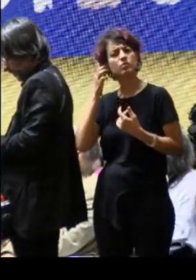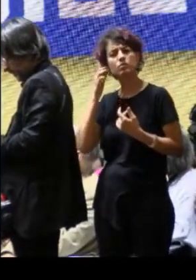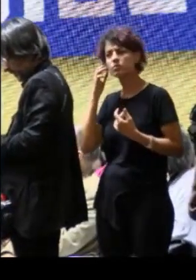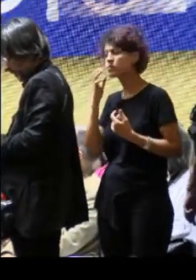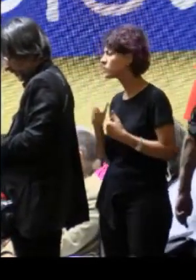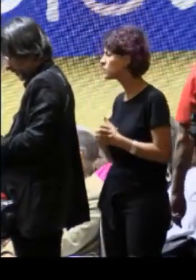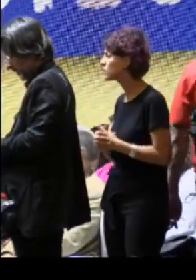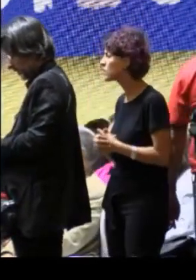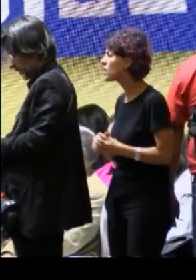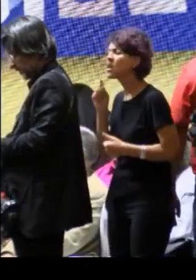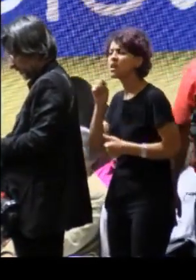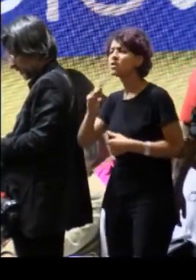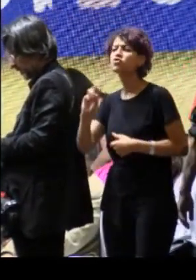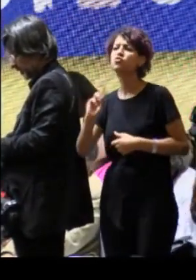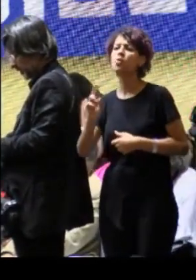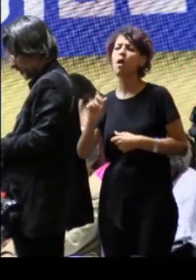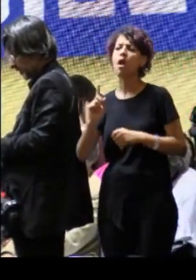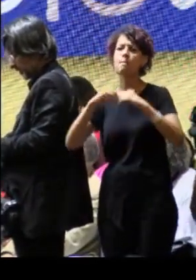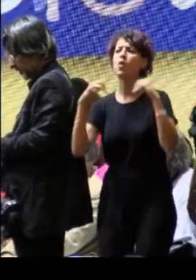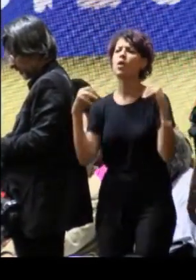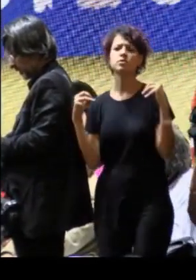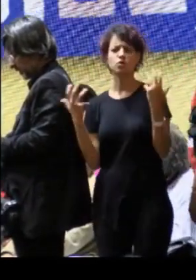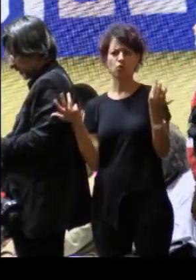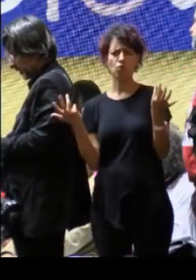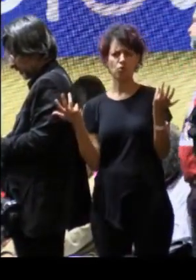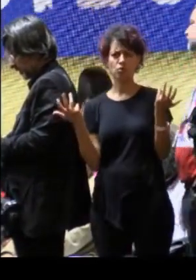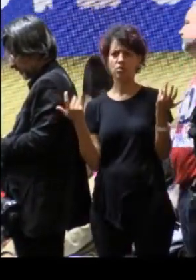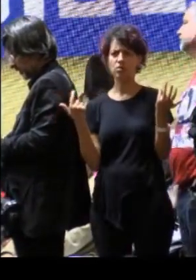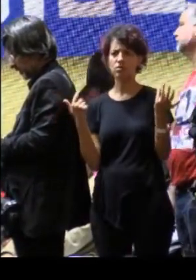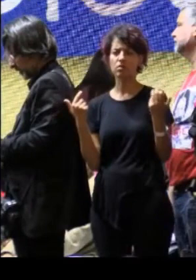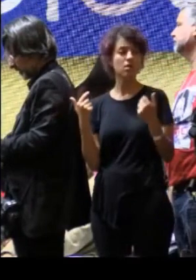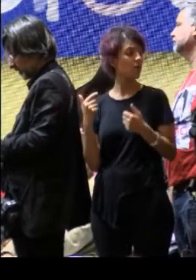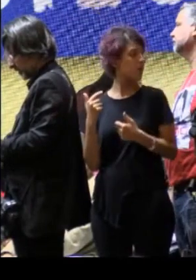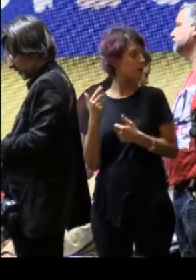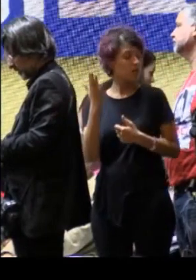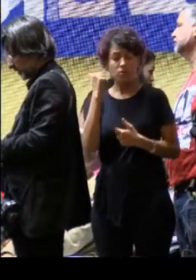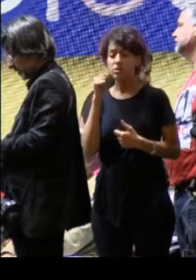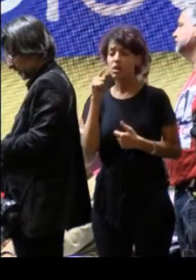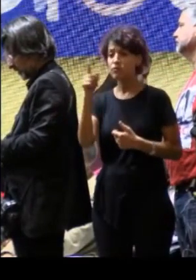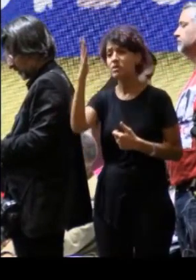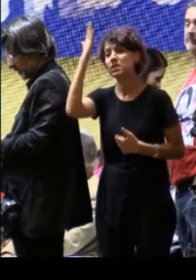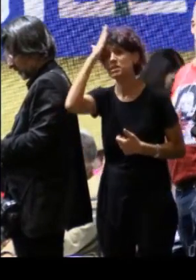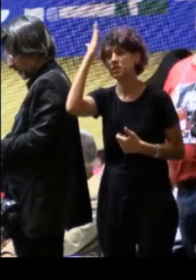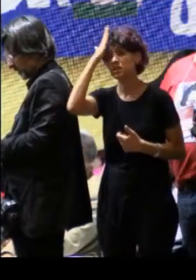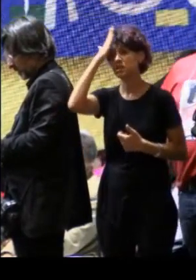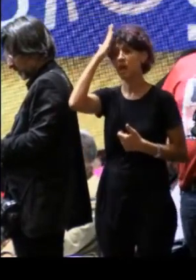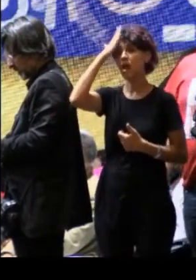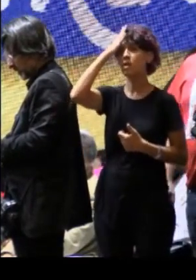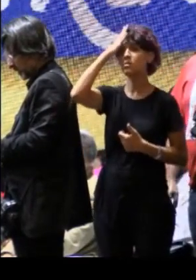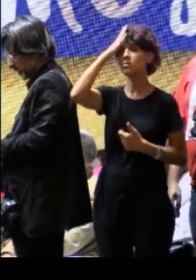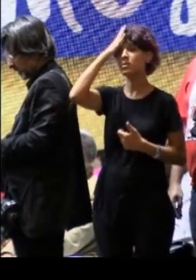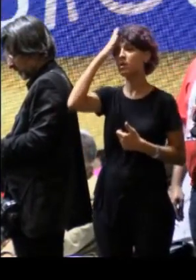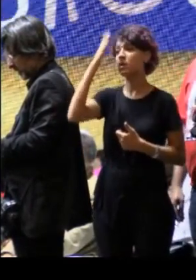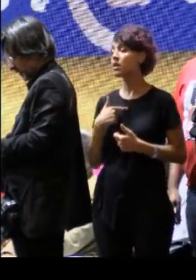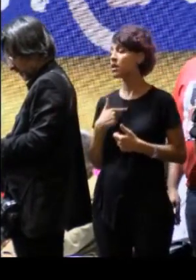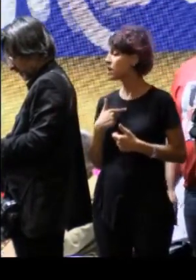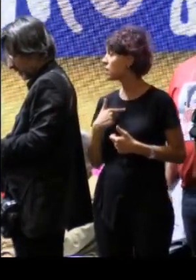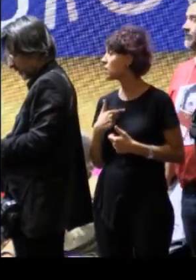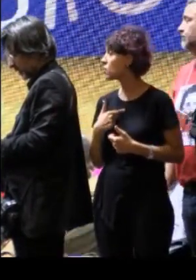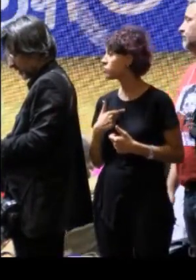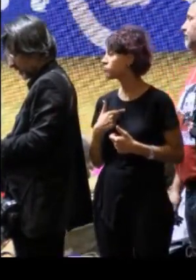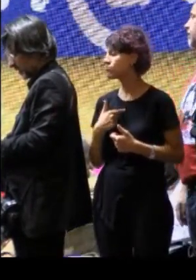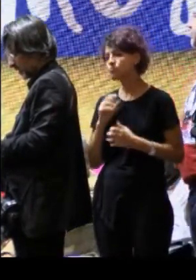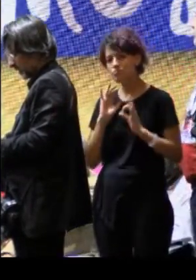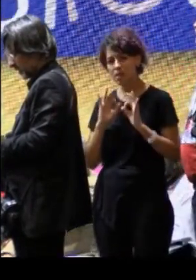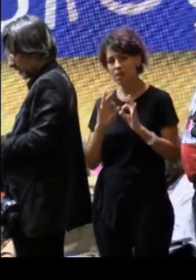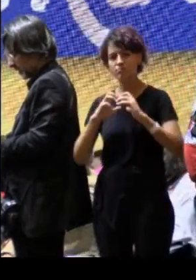Isso não é ser polarizador. E eu quero ver que você saiba que eu sou o maior polarizador desse